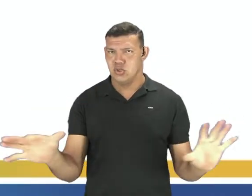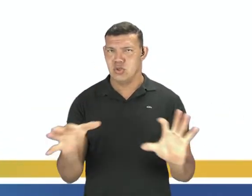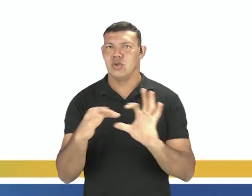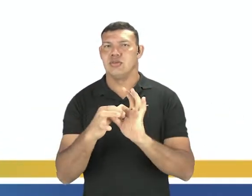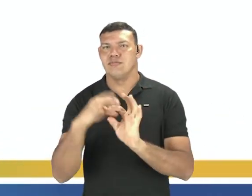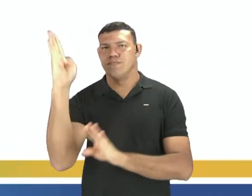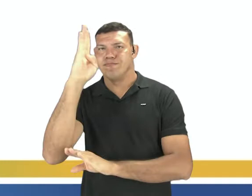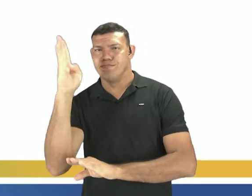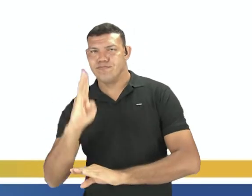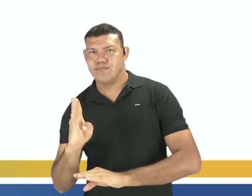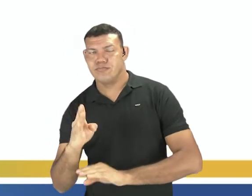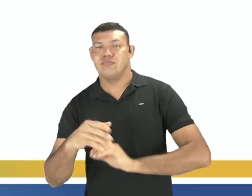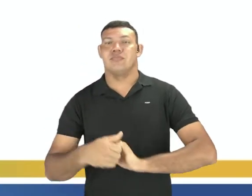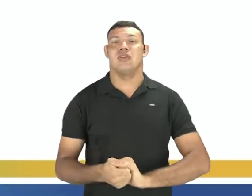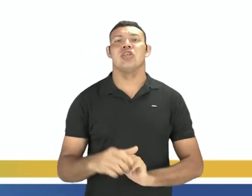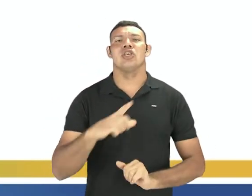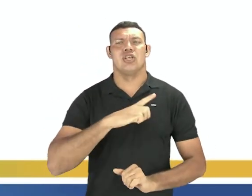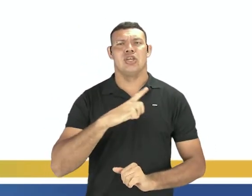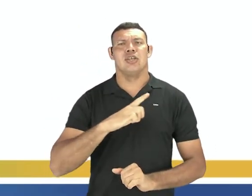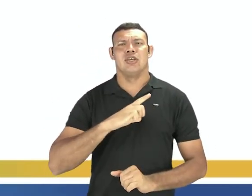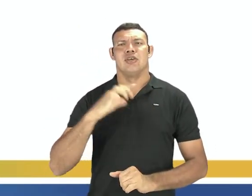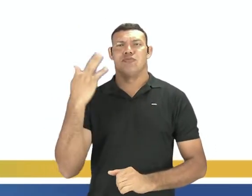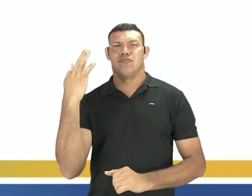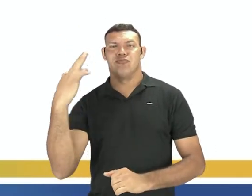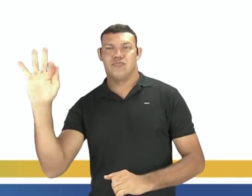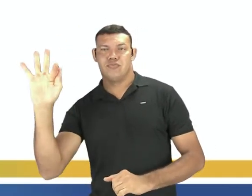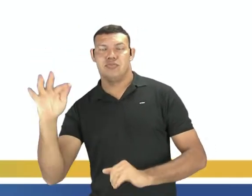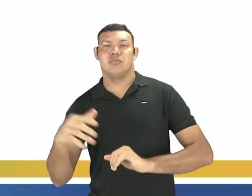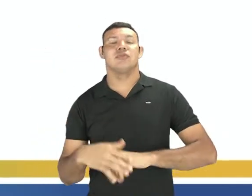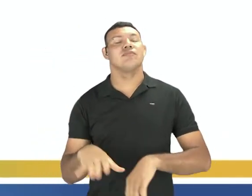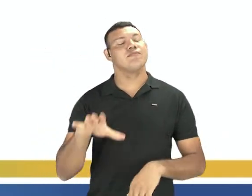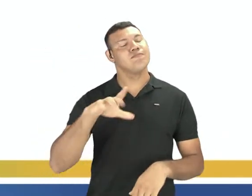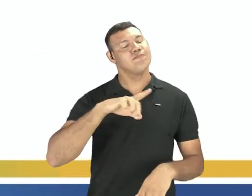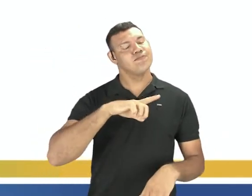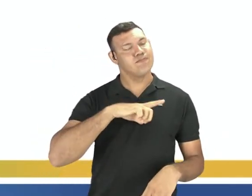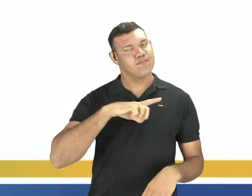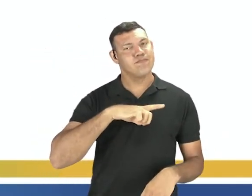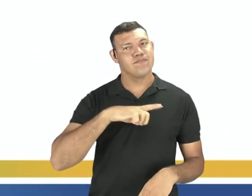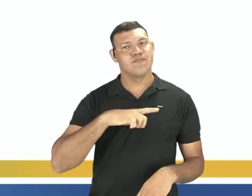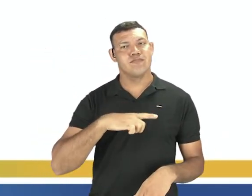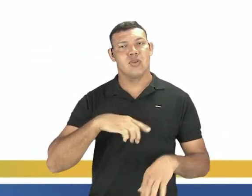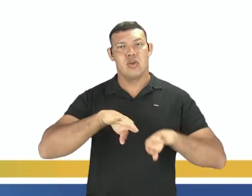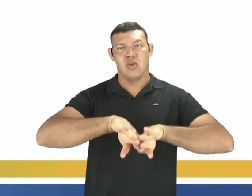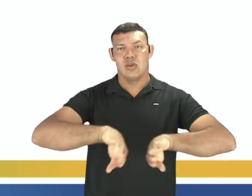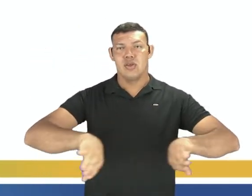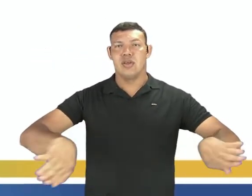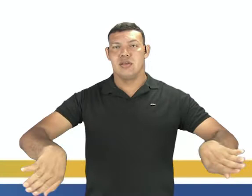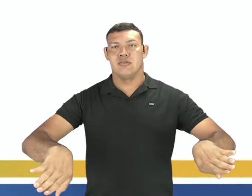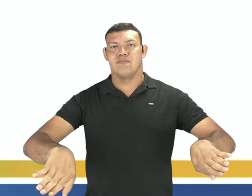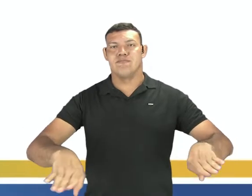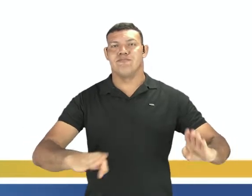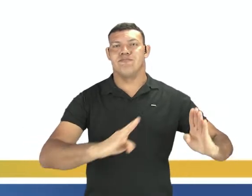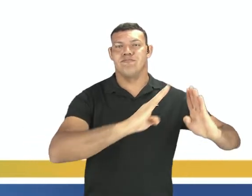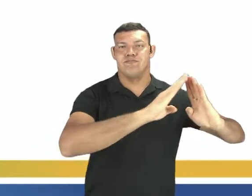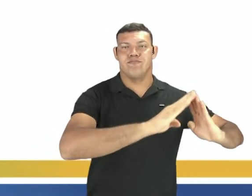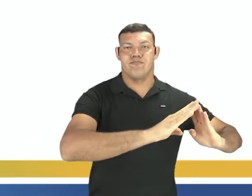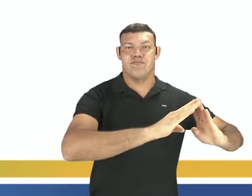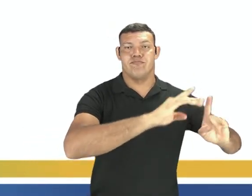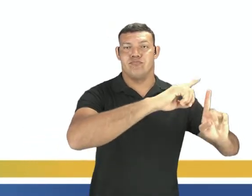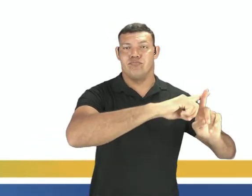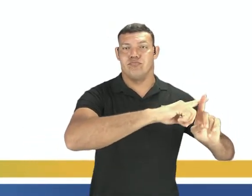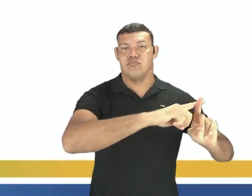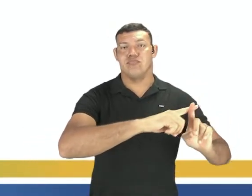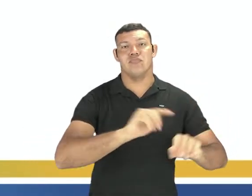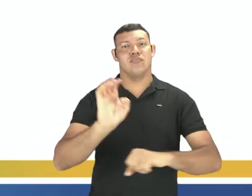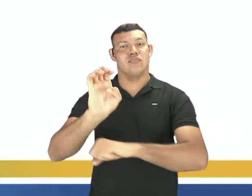do Brasil. Então, a gente tem um federalismo. Temos também aí a separação, né, da igreja e do Estado.